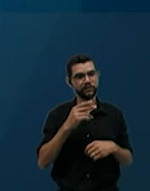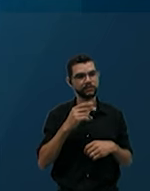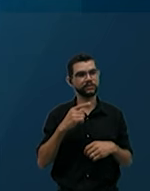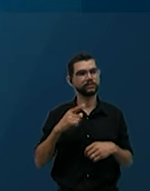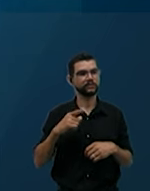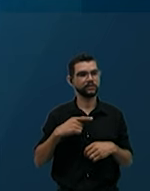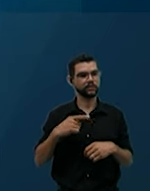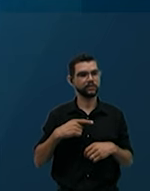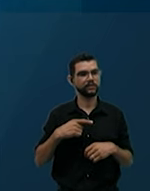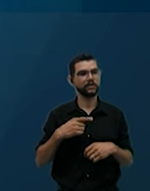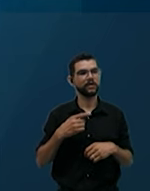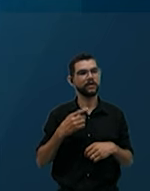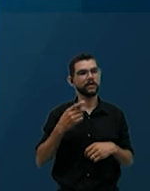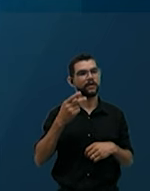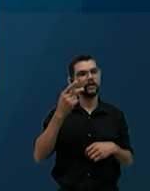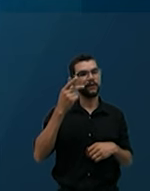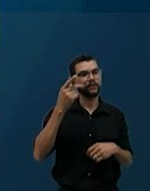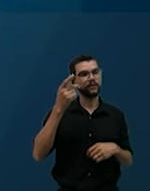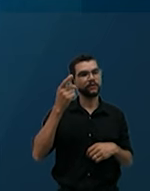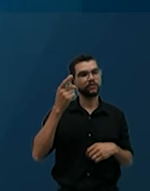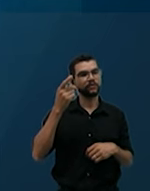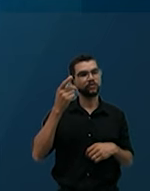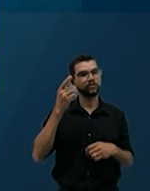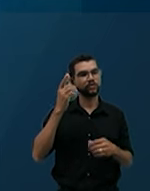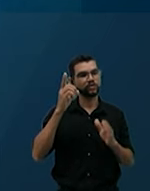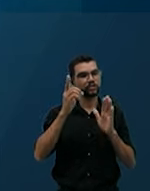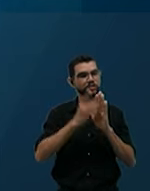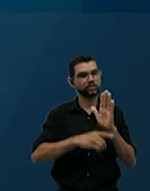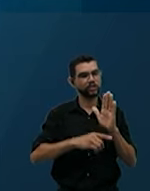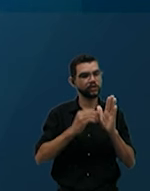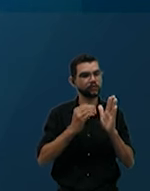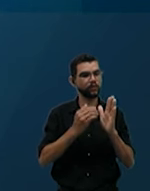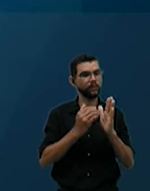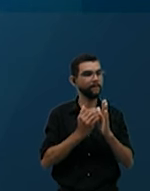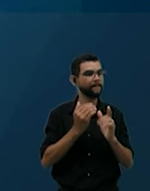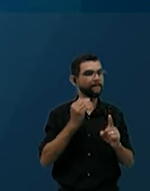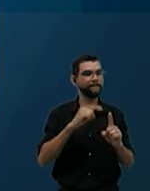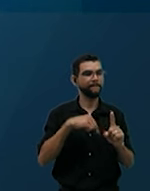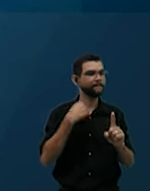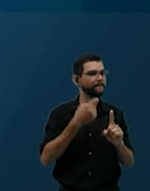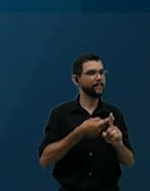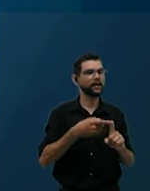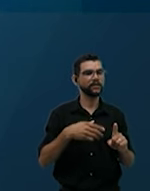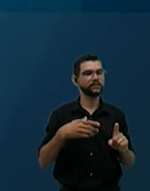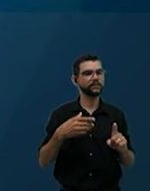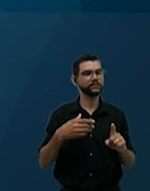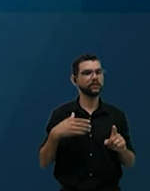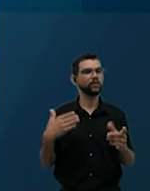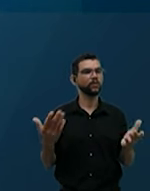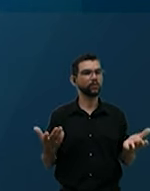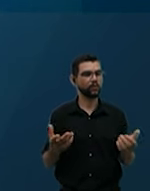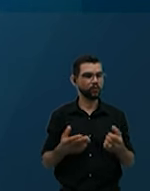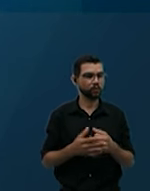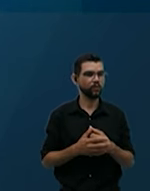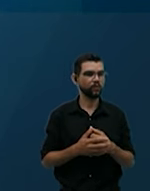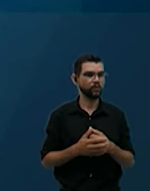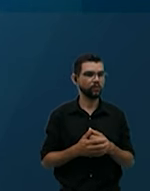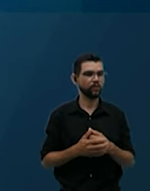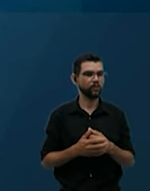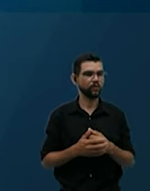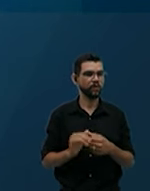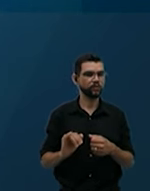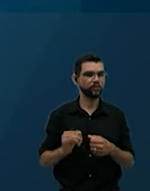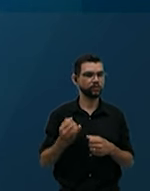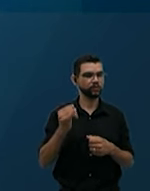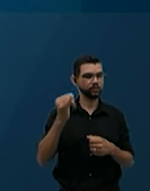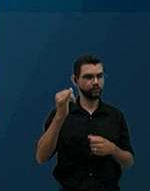pleiteia, seja reconhecido judicialmente, a contagem dos juros a partir do evento danoso, por